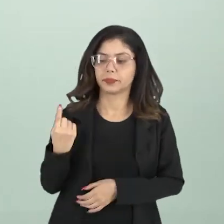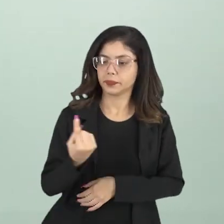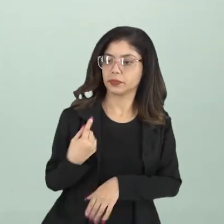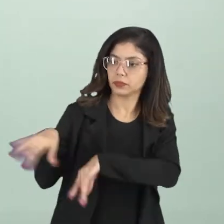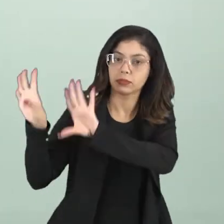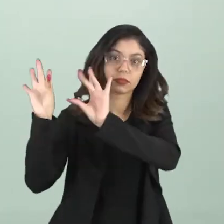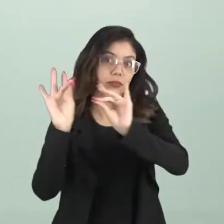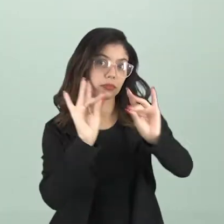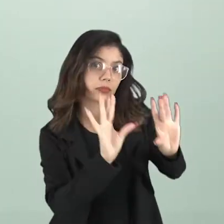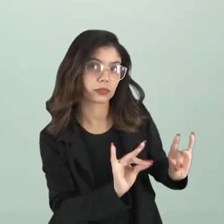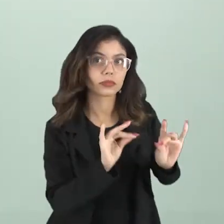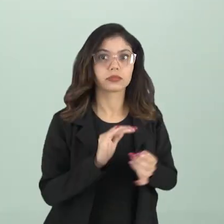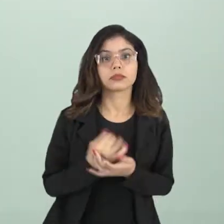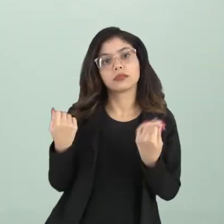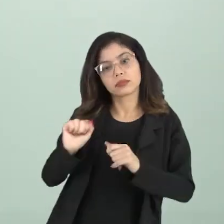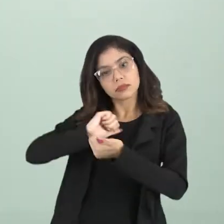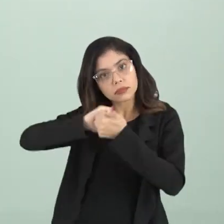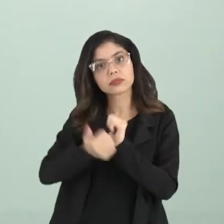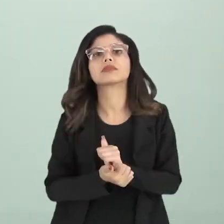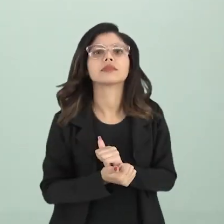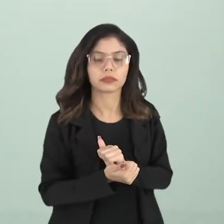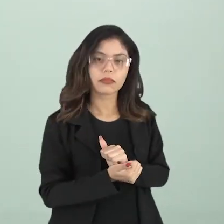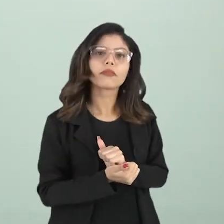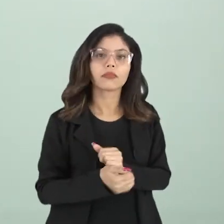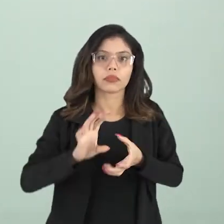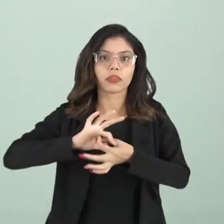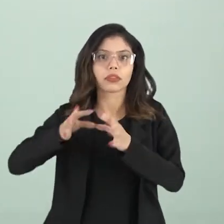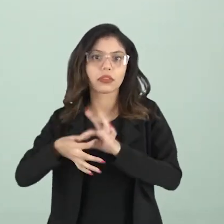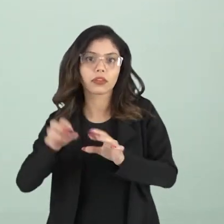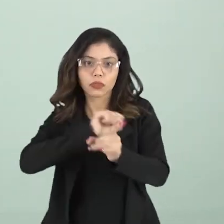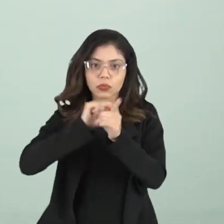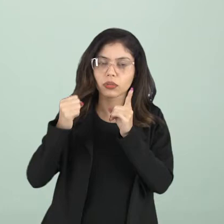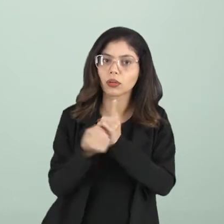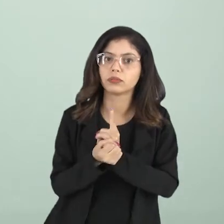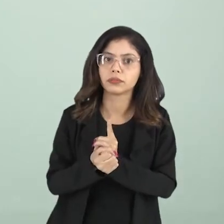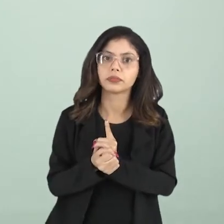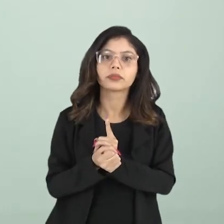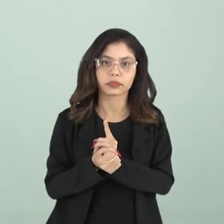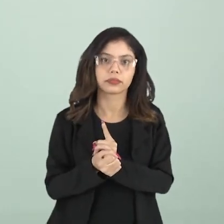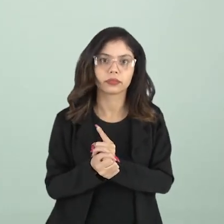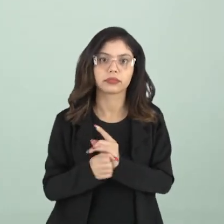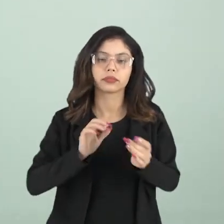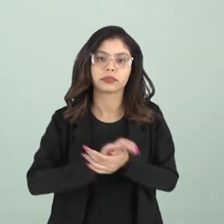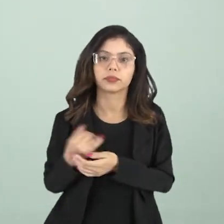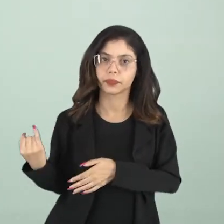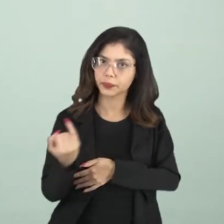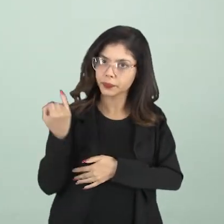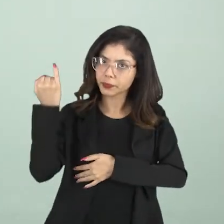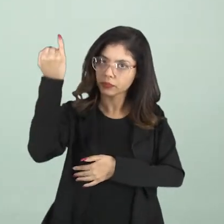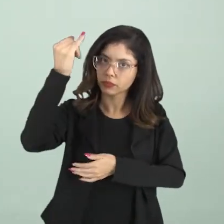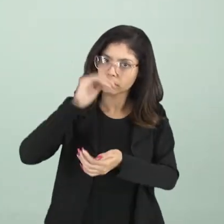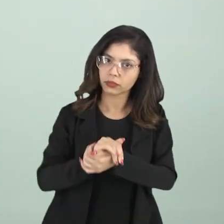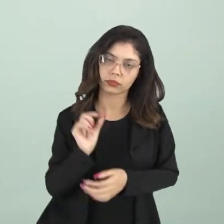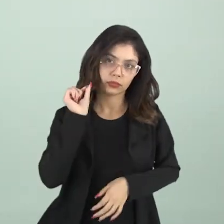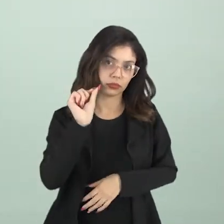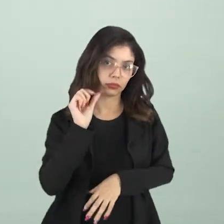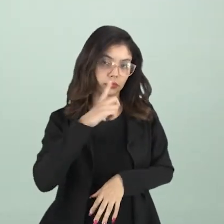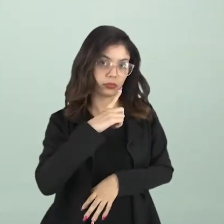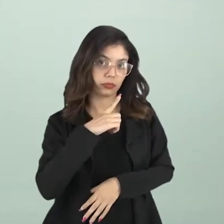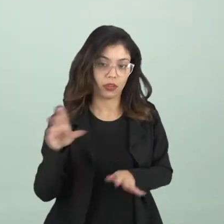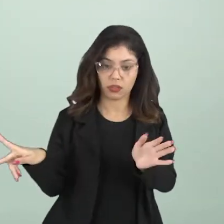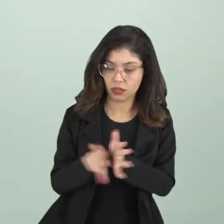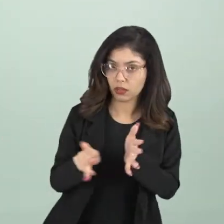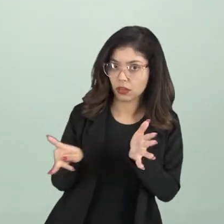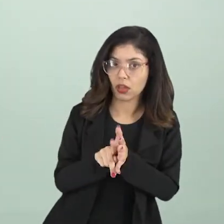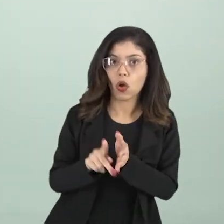que adaptar-se ao contexto social. Então, os fenômenos sociais, eles acabam